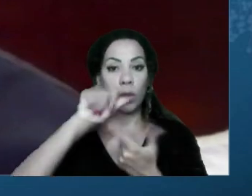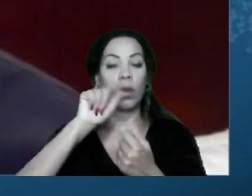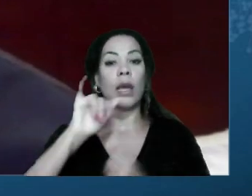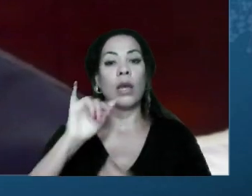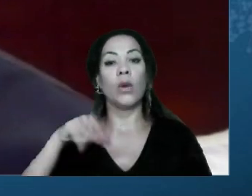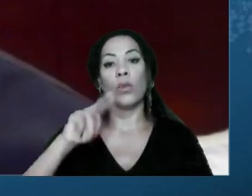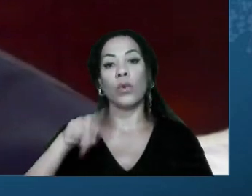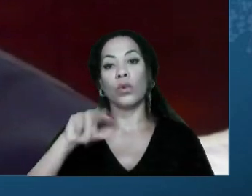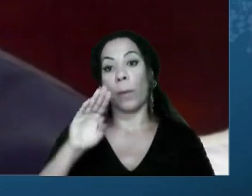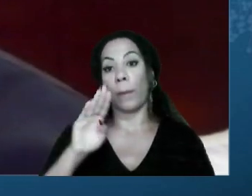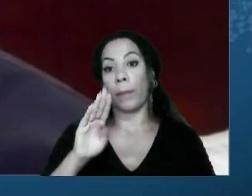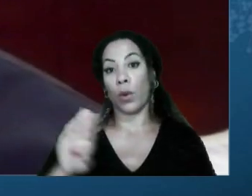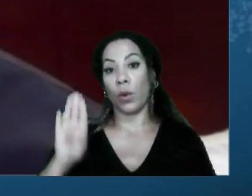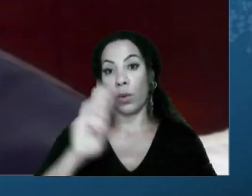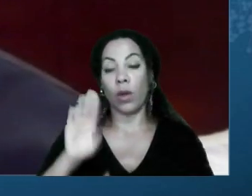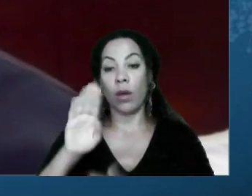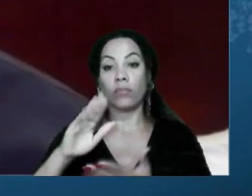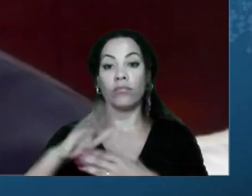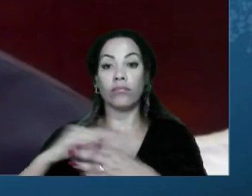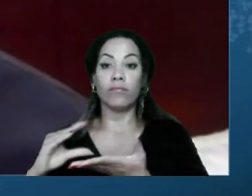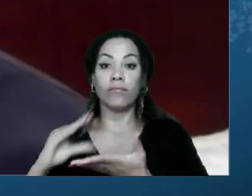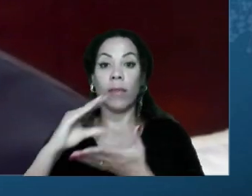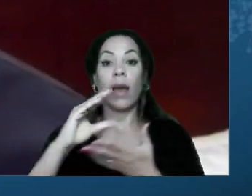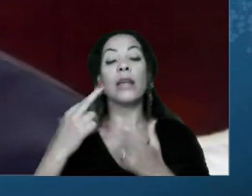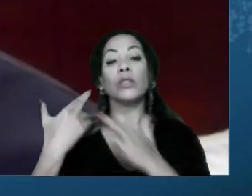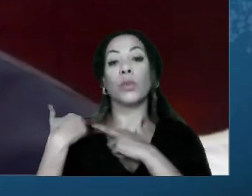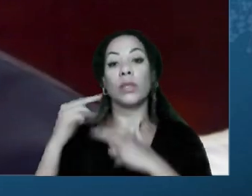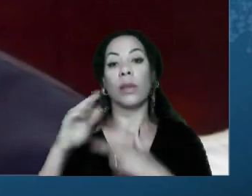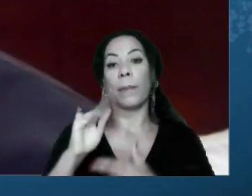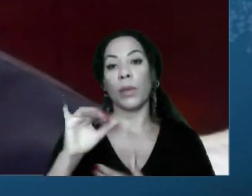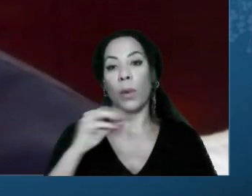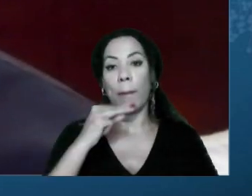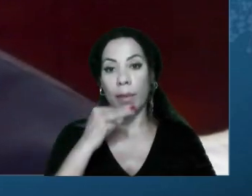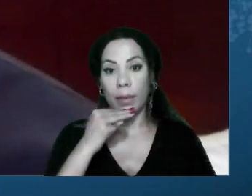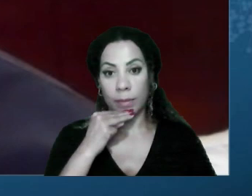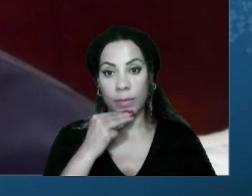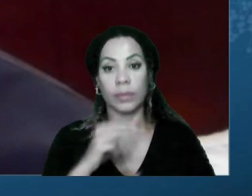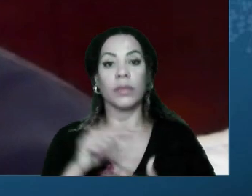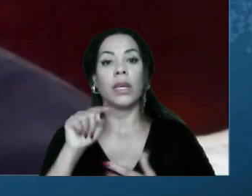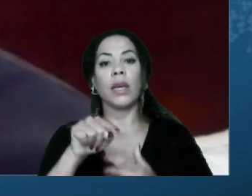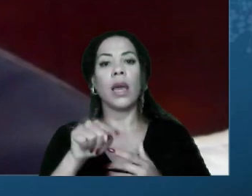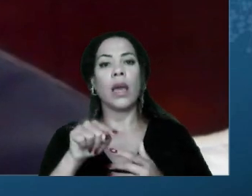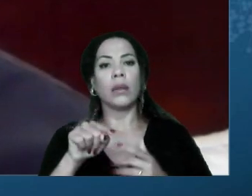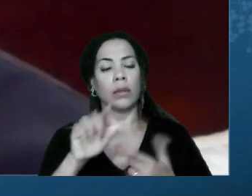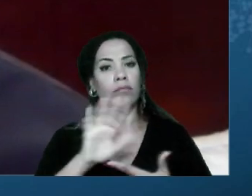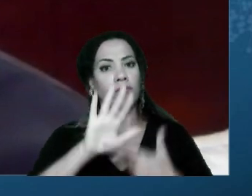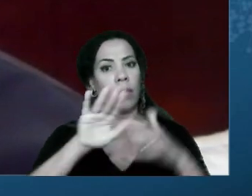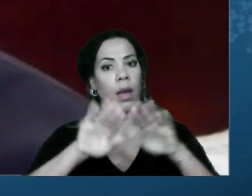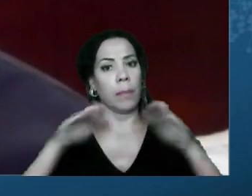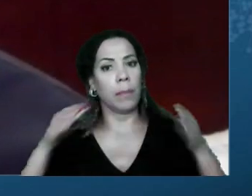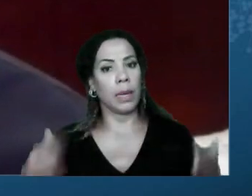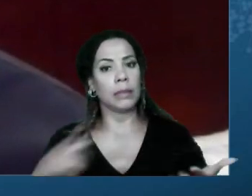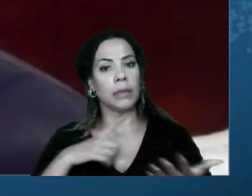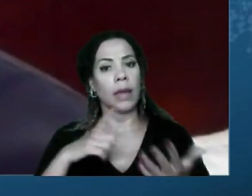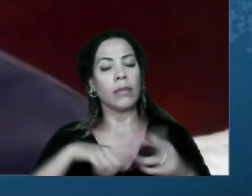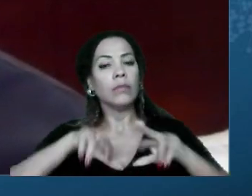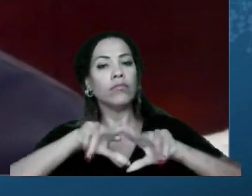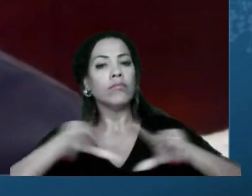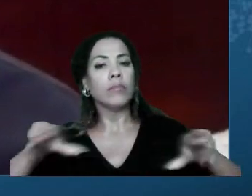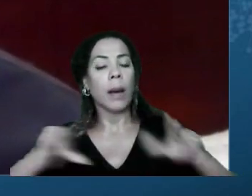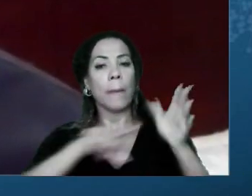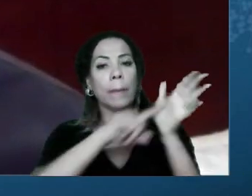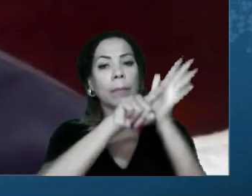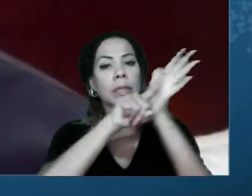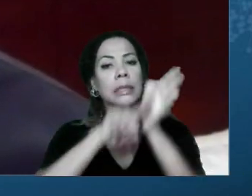Imunobiológicos, patrocinado pela Biomanguinhos. Esse painel abordou diferentes pesquisas que